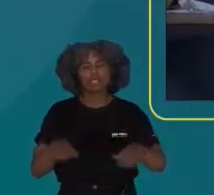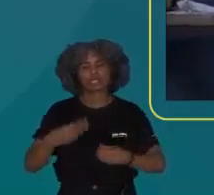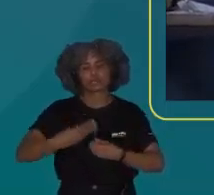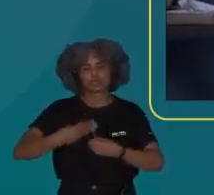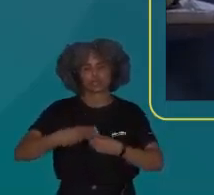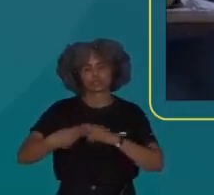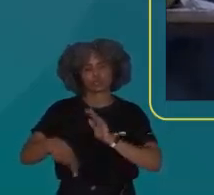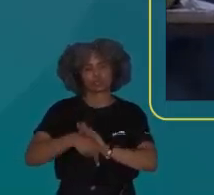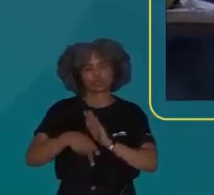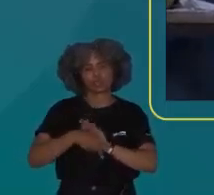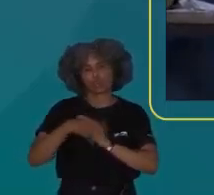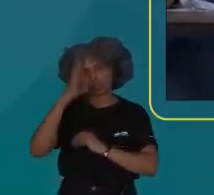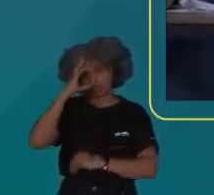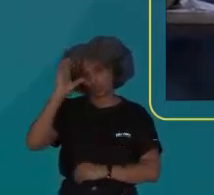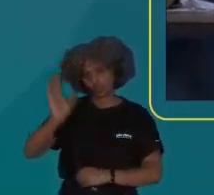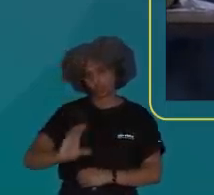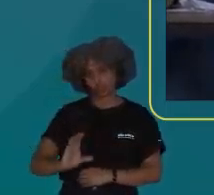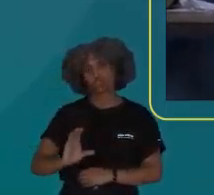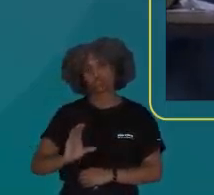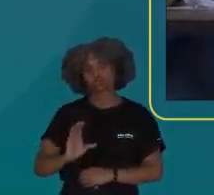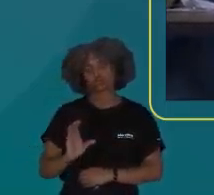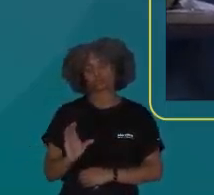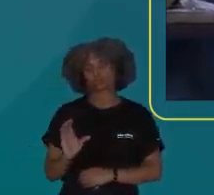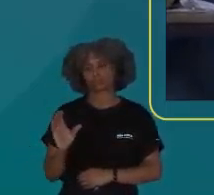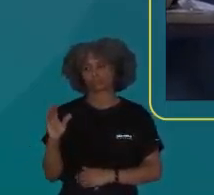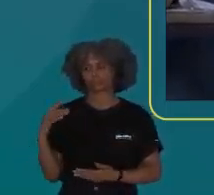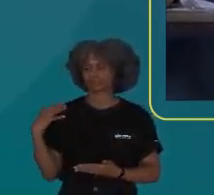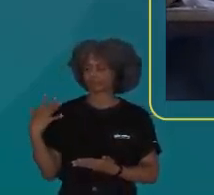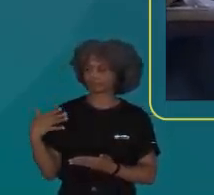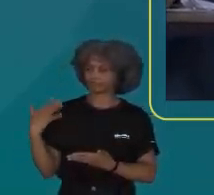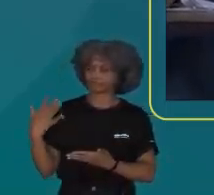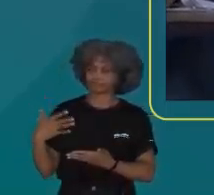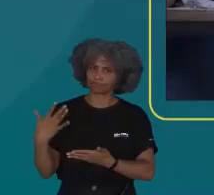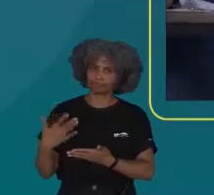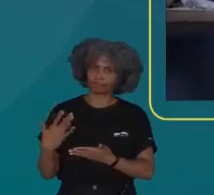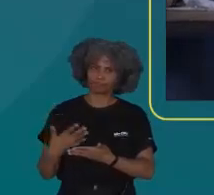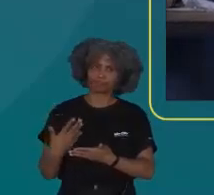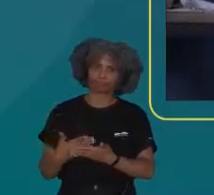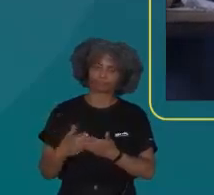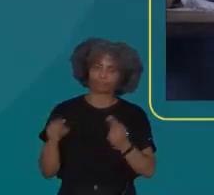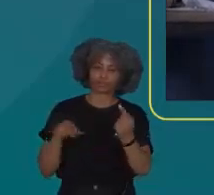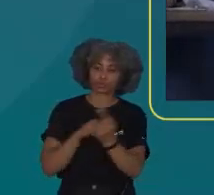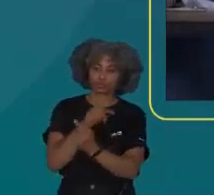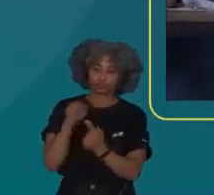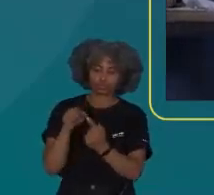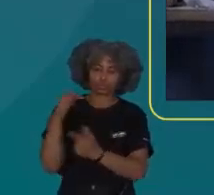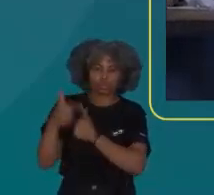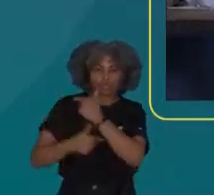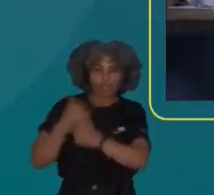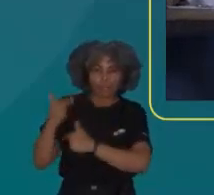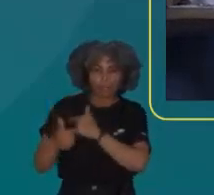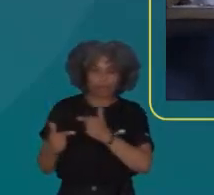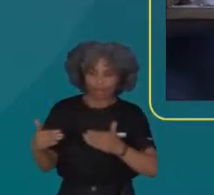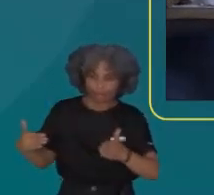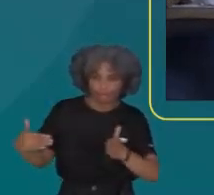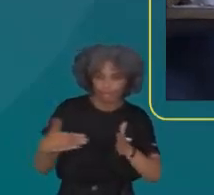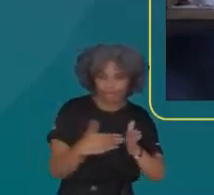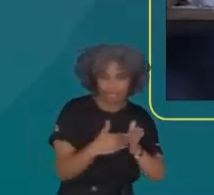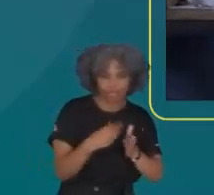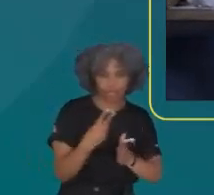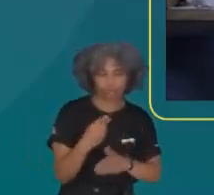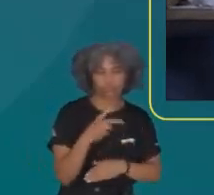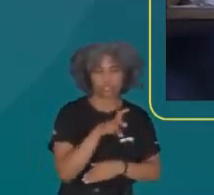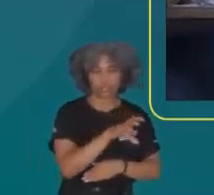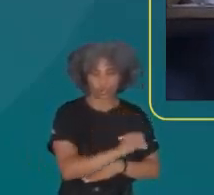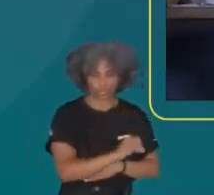Curitiba, onde Curitiba almeja e trabalha para até 2050 neutralizar as emissões de gases de